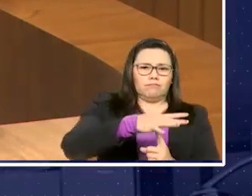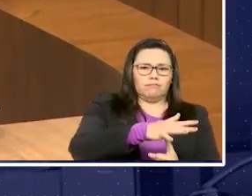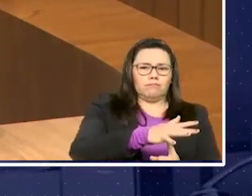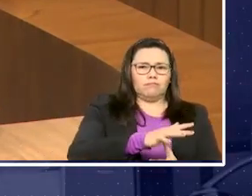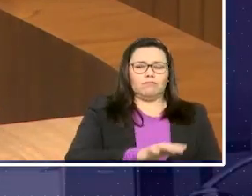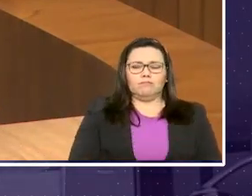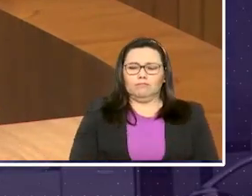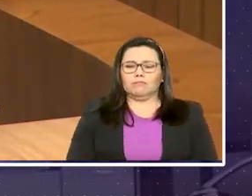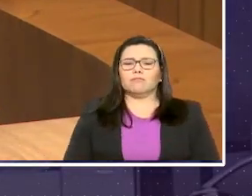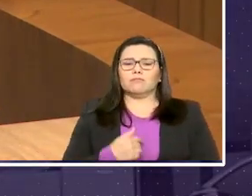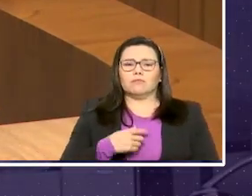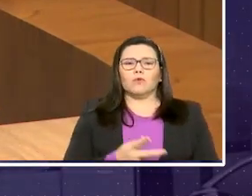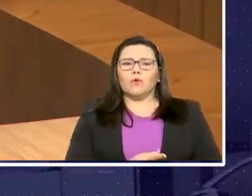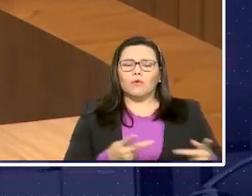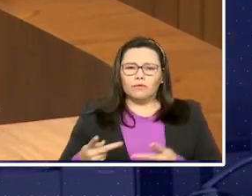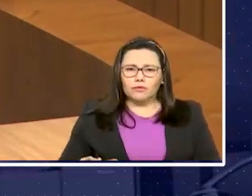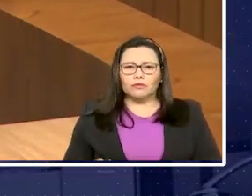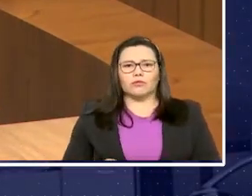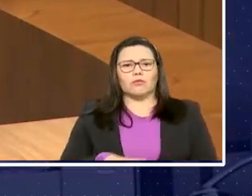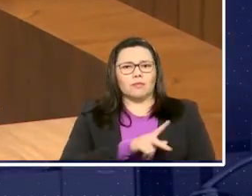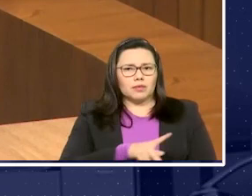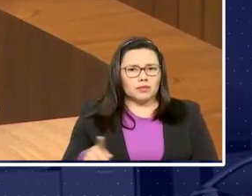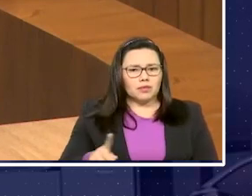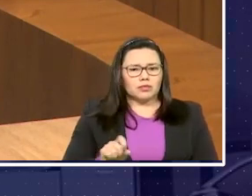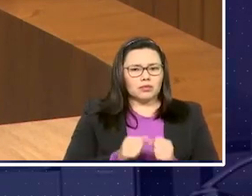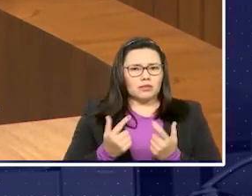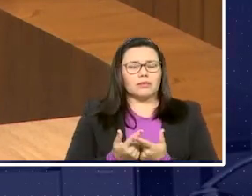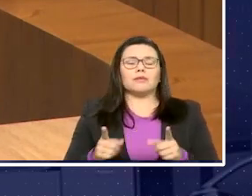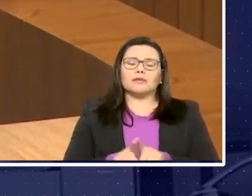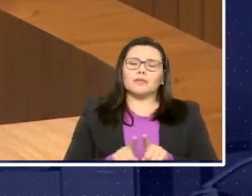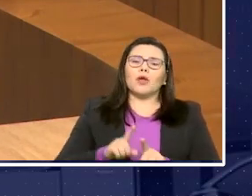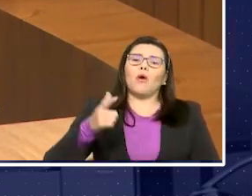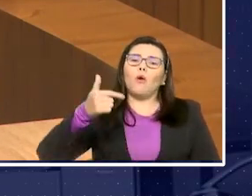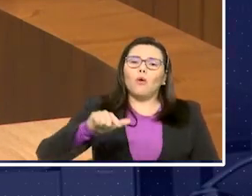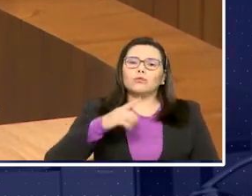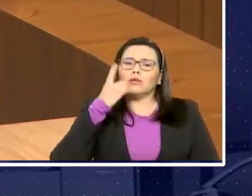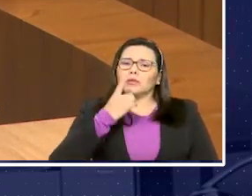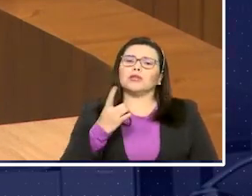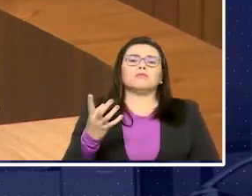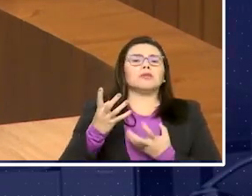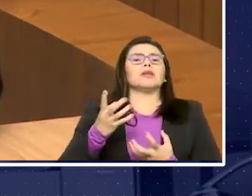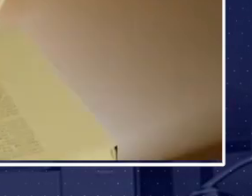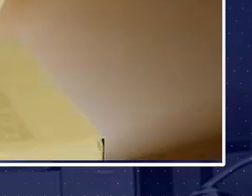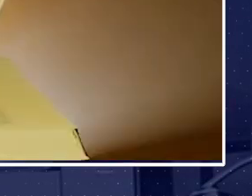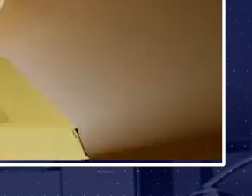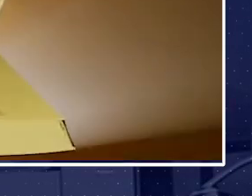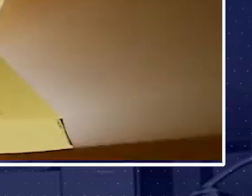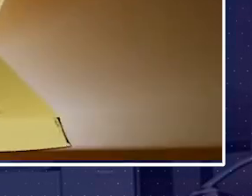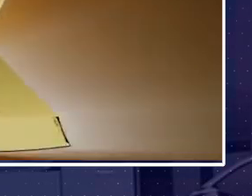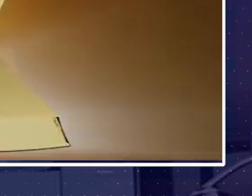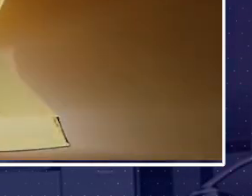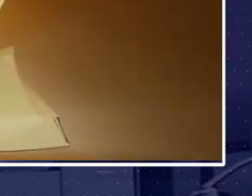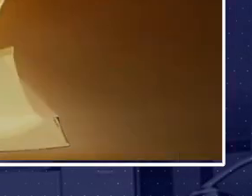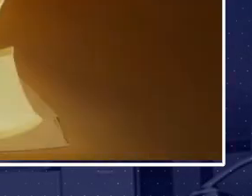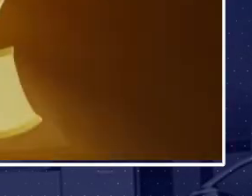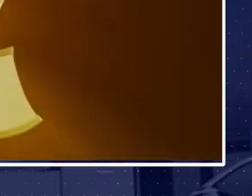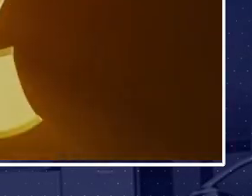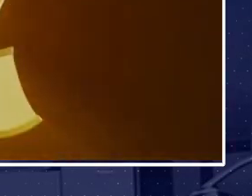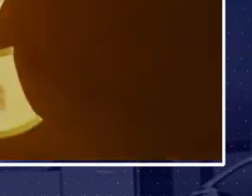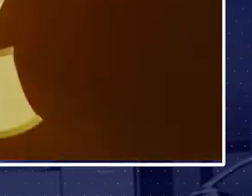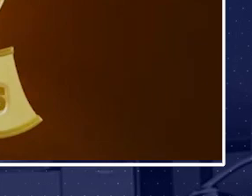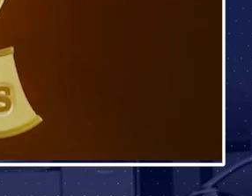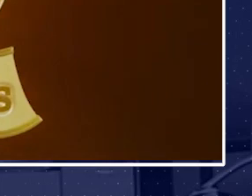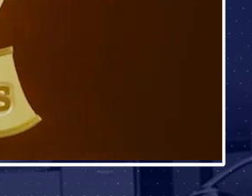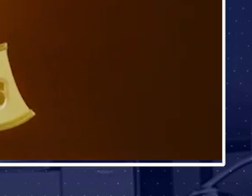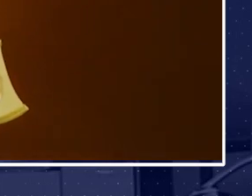dispõe sobre o Dia Estadual da Mulher Negra a ser comemorado no dia 11 de novembro em homenagem a maranhense Maria Firmina dos Reis. Ela foi